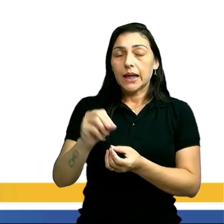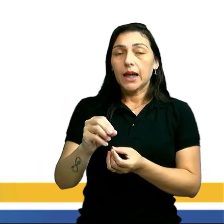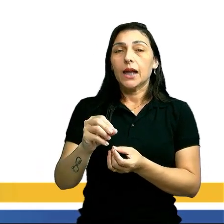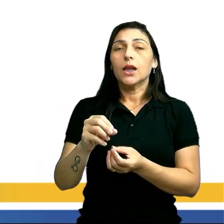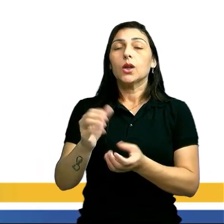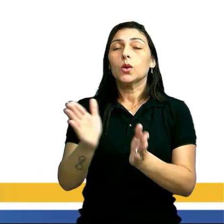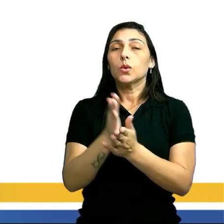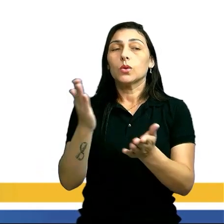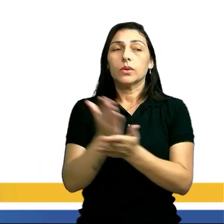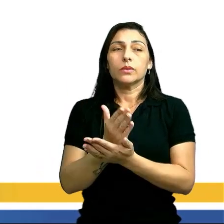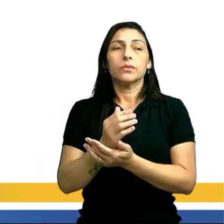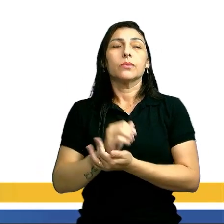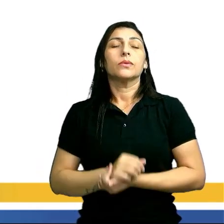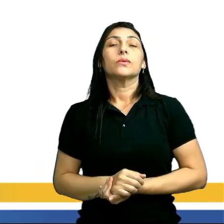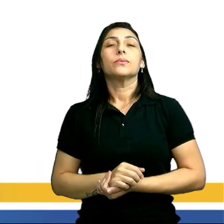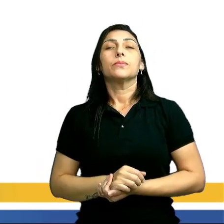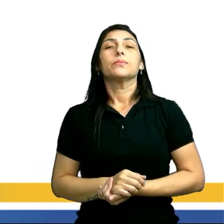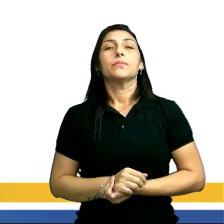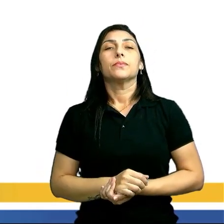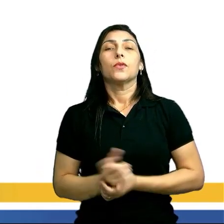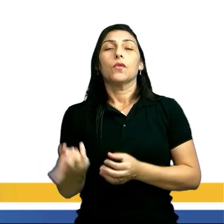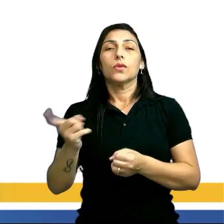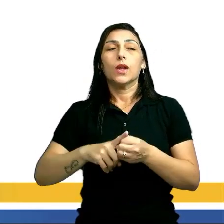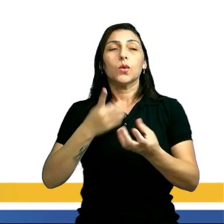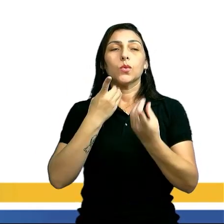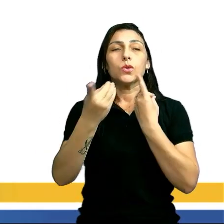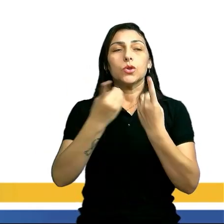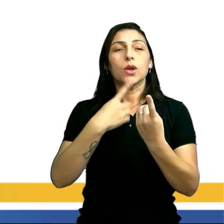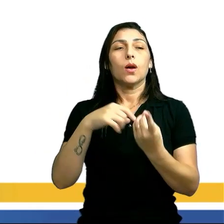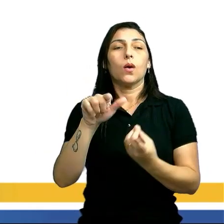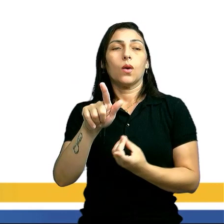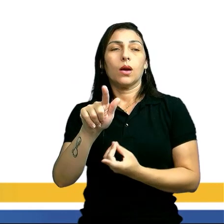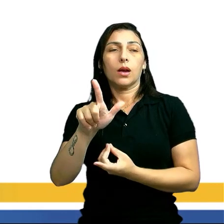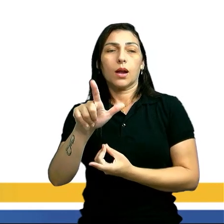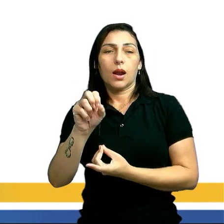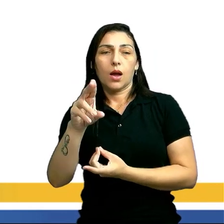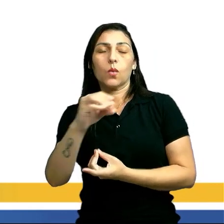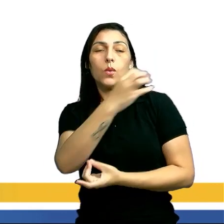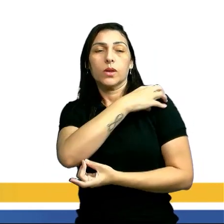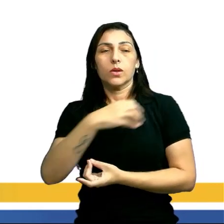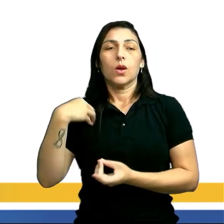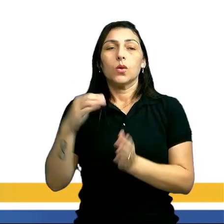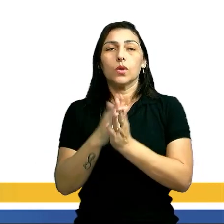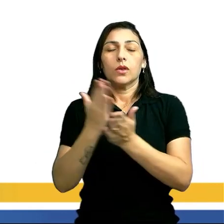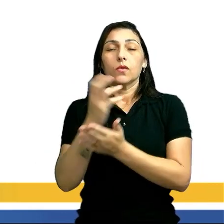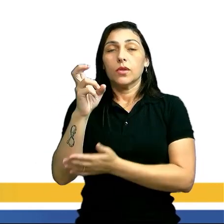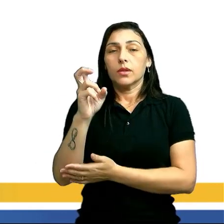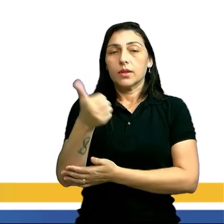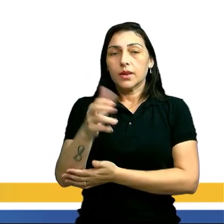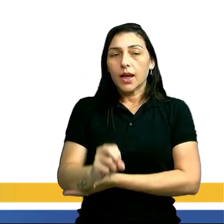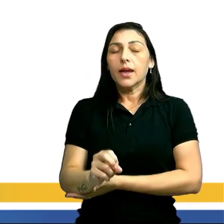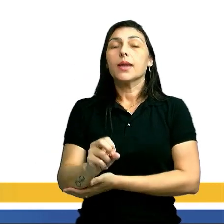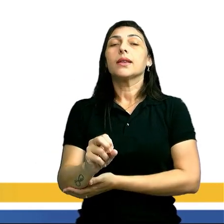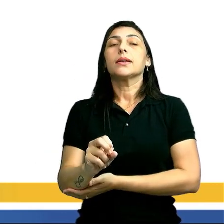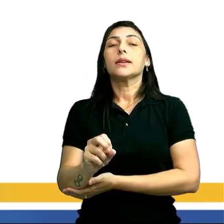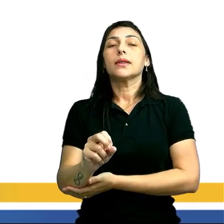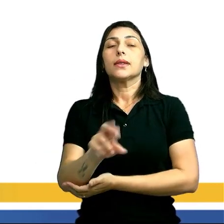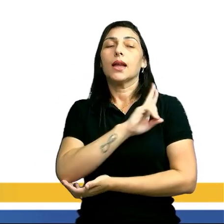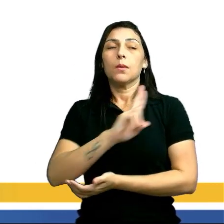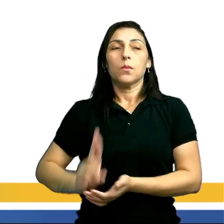então vou retomar porque eu não tinha colocado a tela, no diálogo entre Glauco e Sócrates, no livro 10 da República,